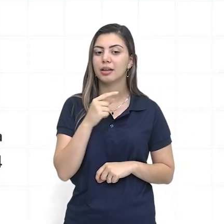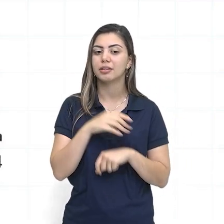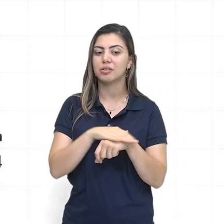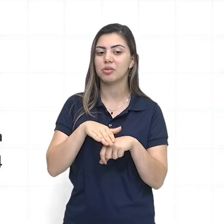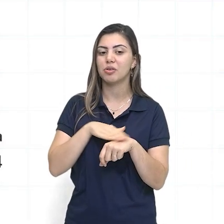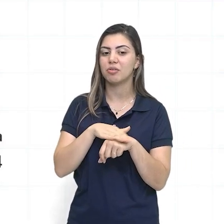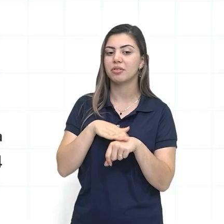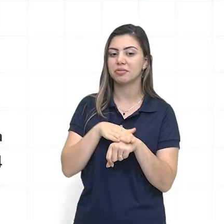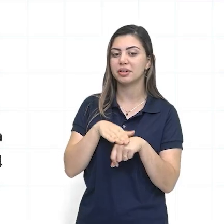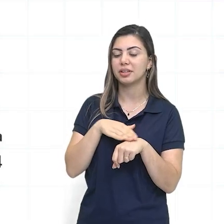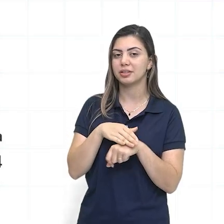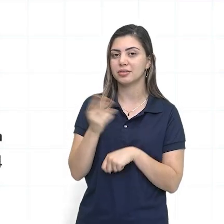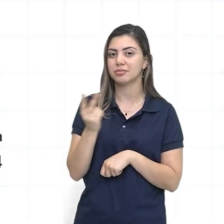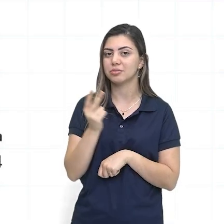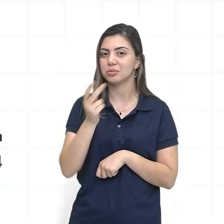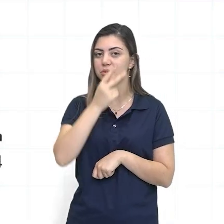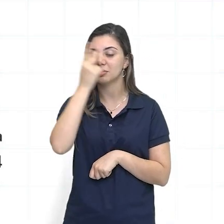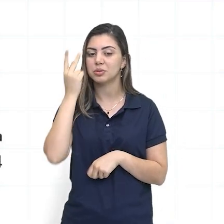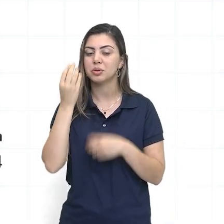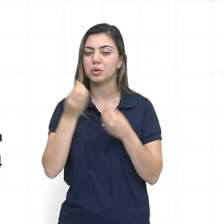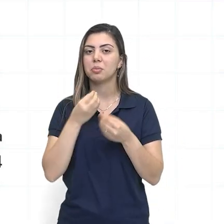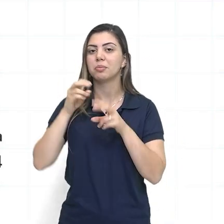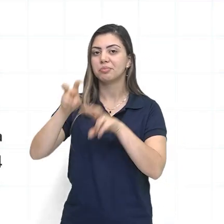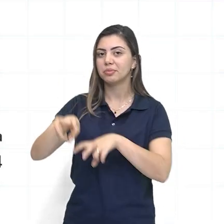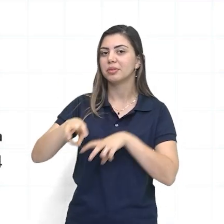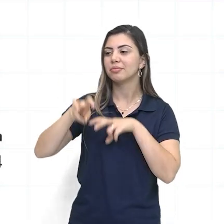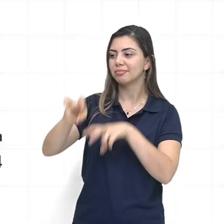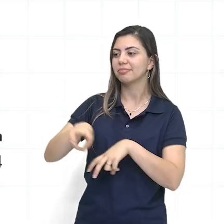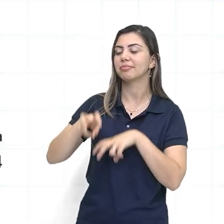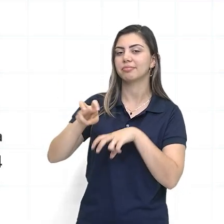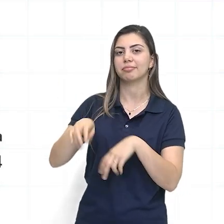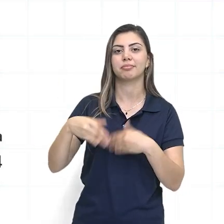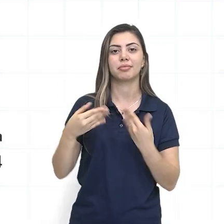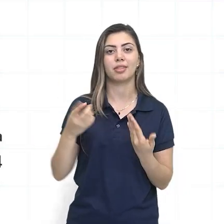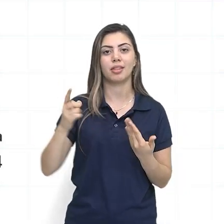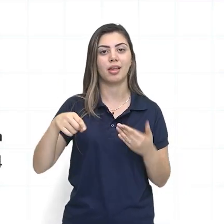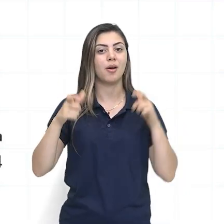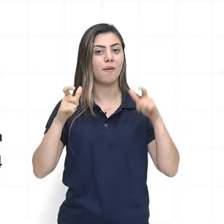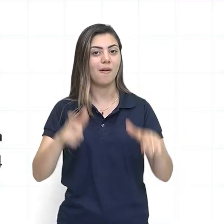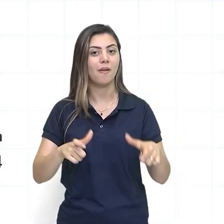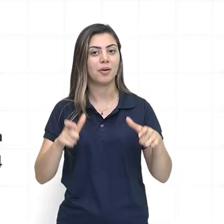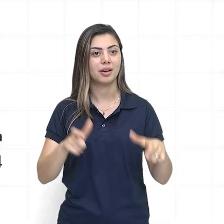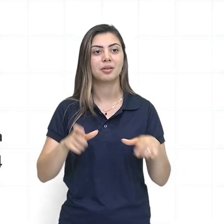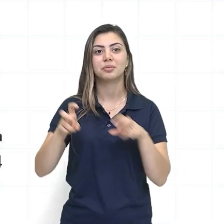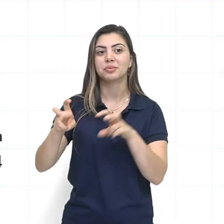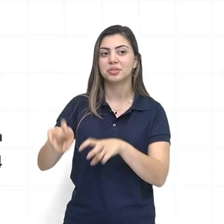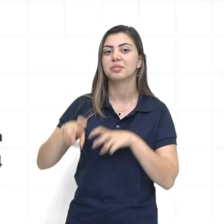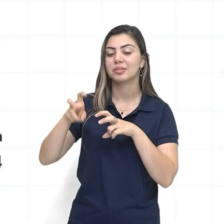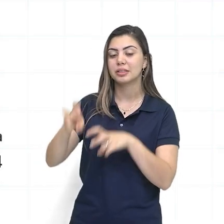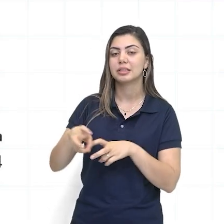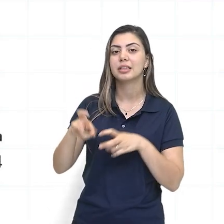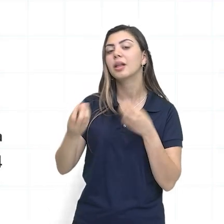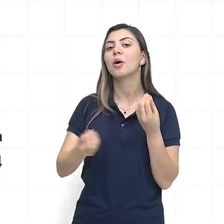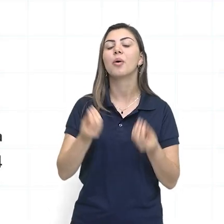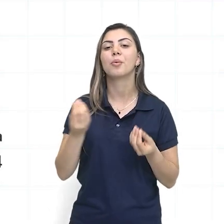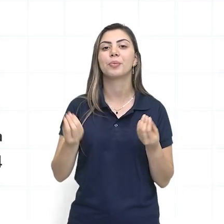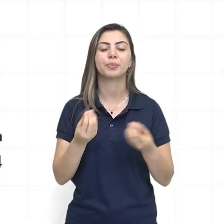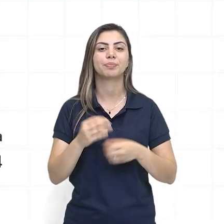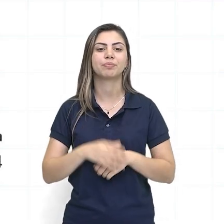duas pessoas, né, esses 2 compadres. Então, eles estão numa fazenda, imaginem aí. Um local de fazenda onde geralmente existem